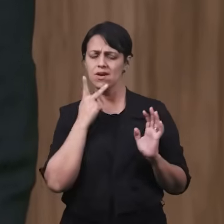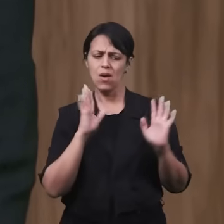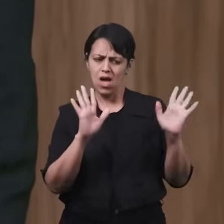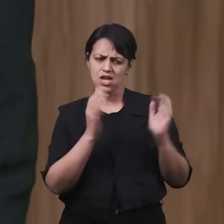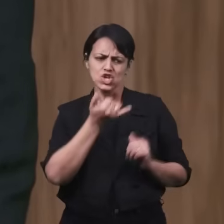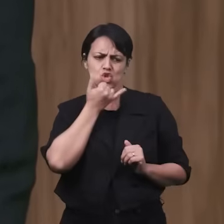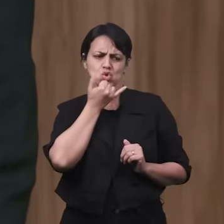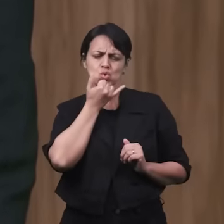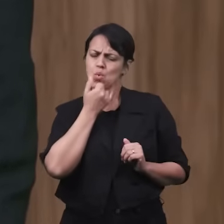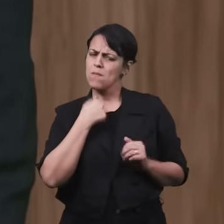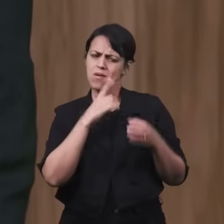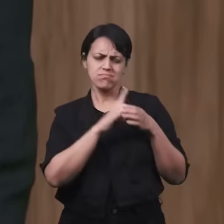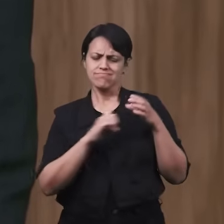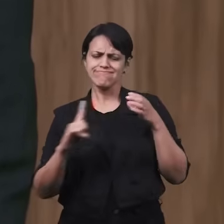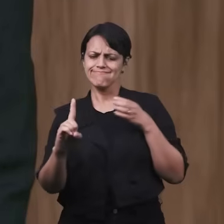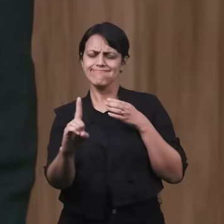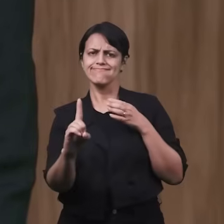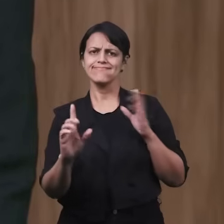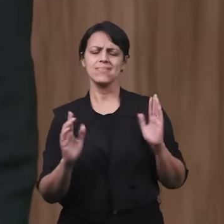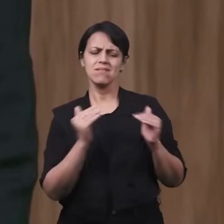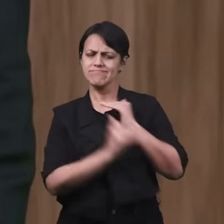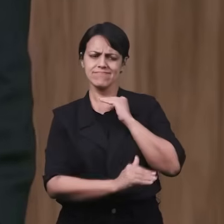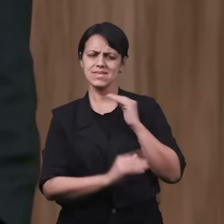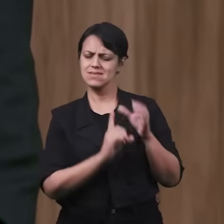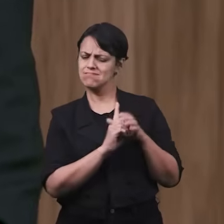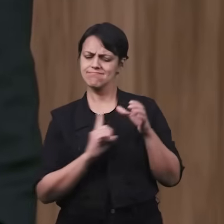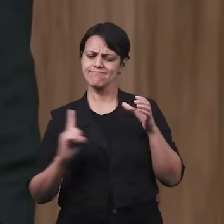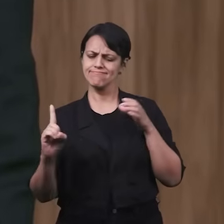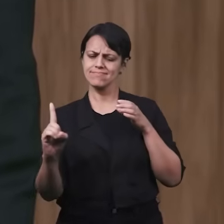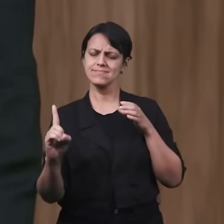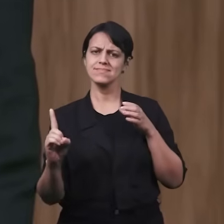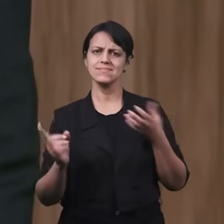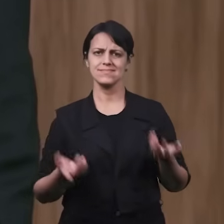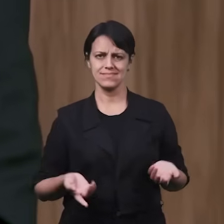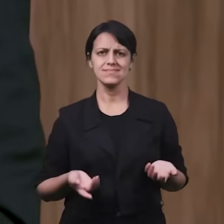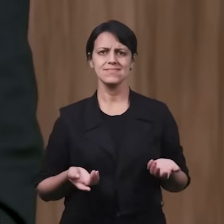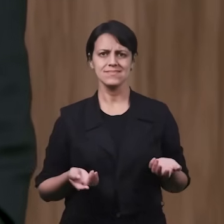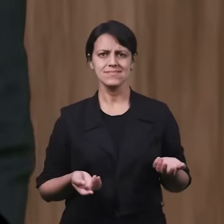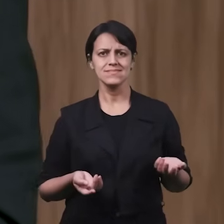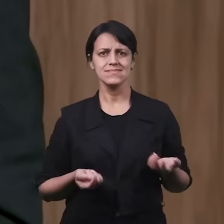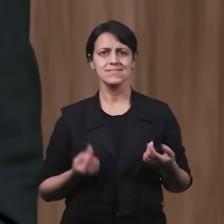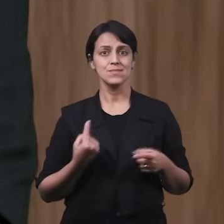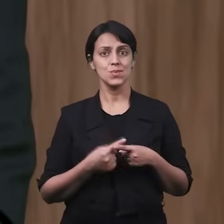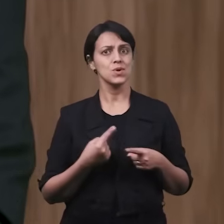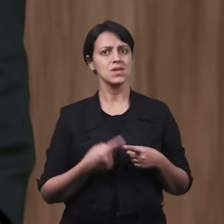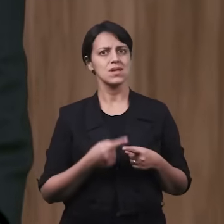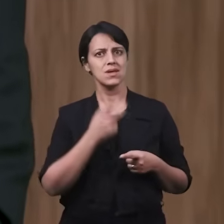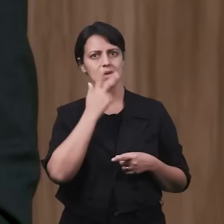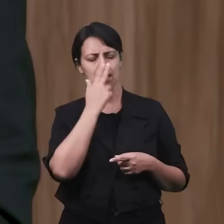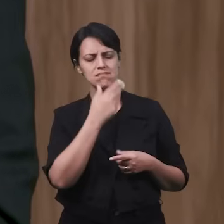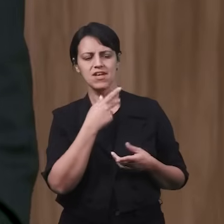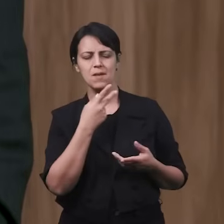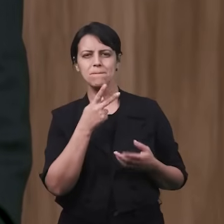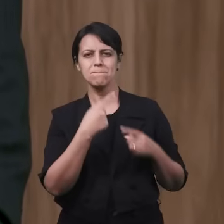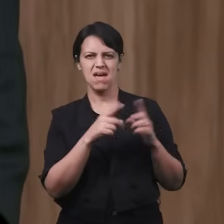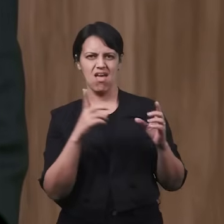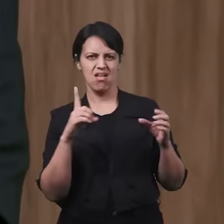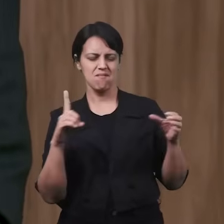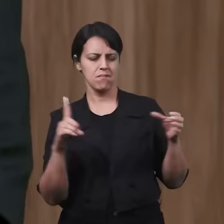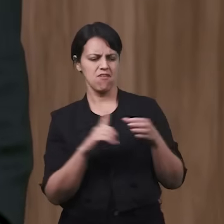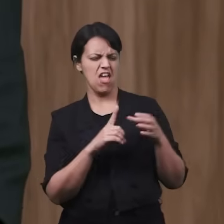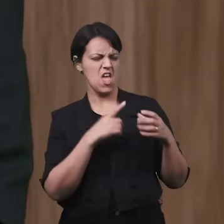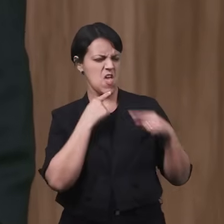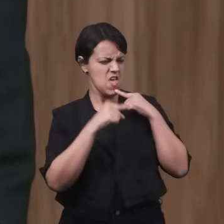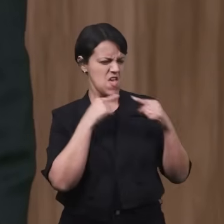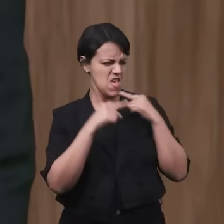gente chama, né, deu um tapa com uma luva de pelica. Conhece a expressão, né? Ou seja, ela, sem criticar, ela colocou